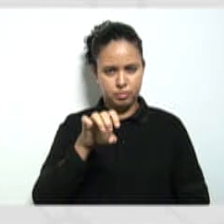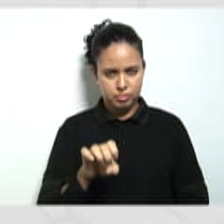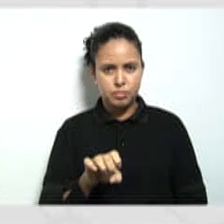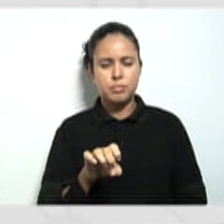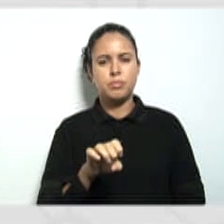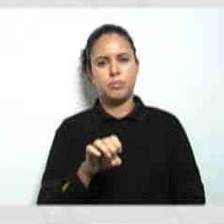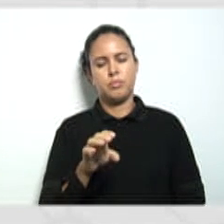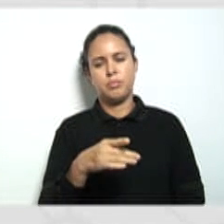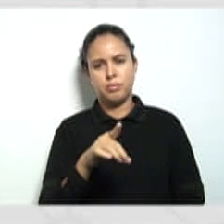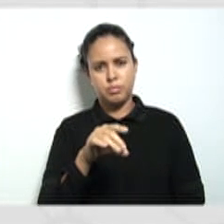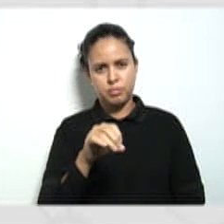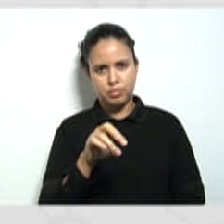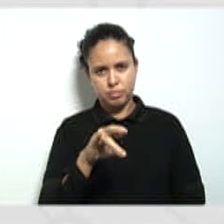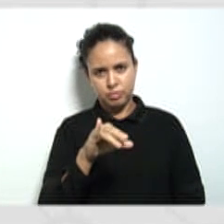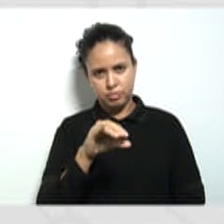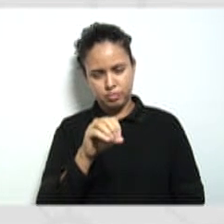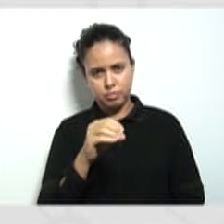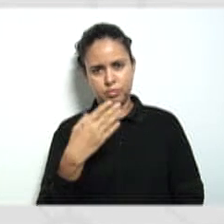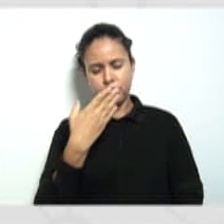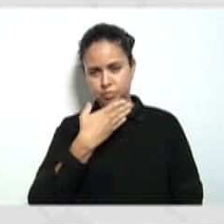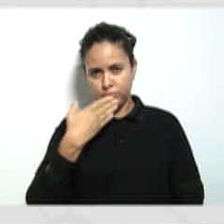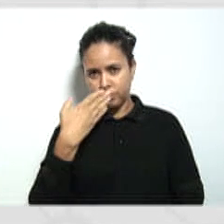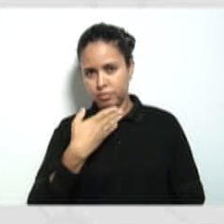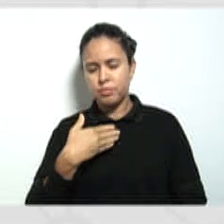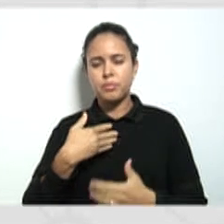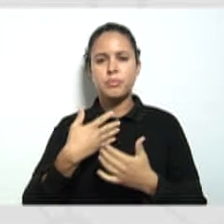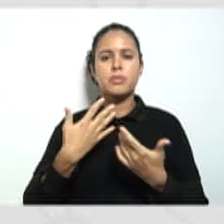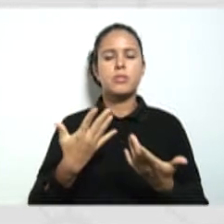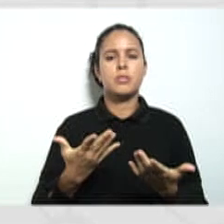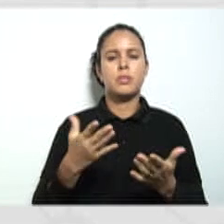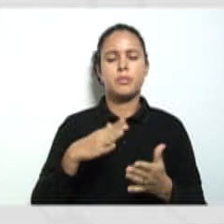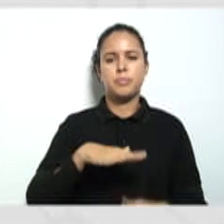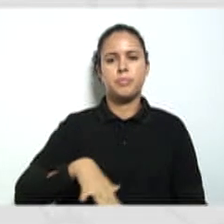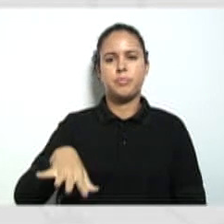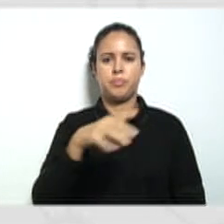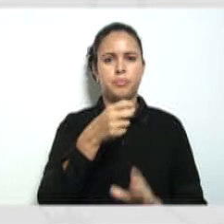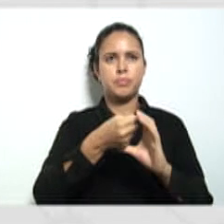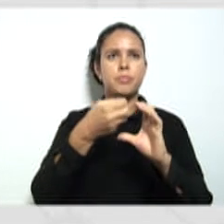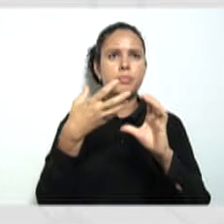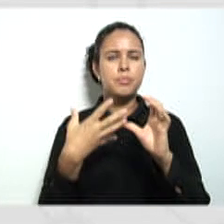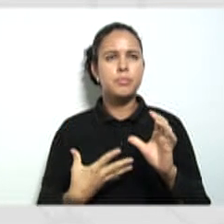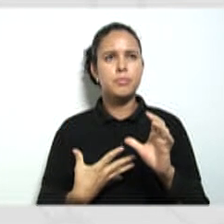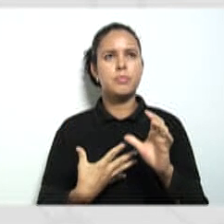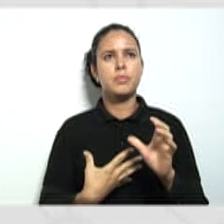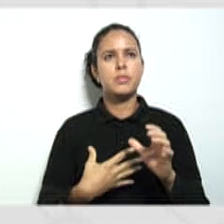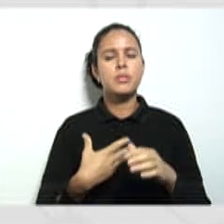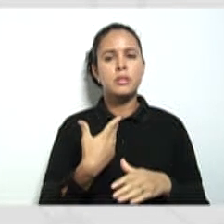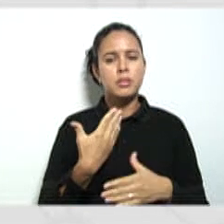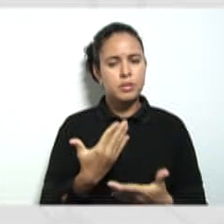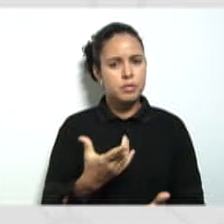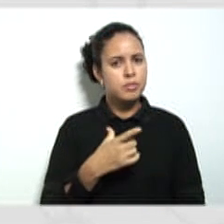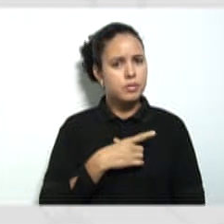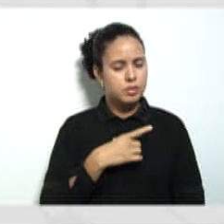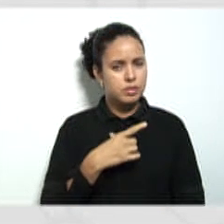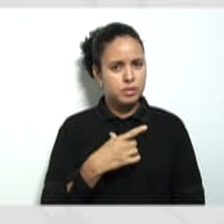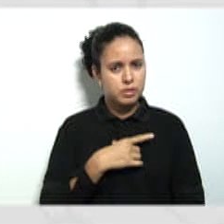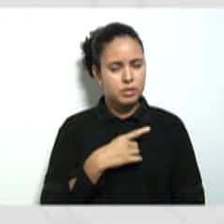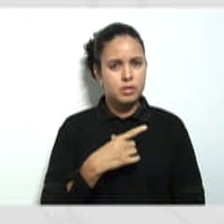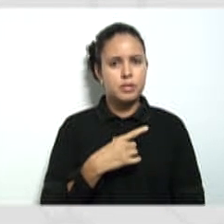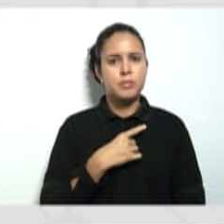saber qual é o ramo que está falando dessas características. Essa questão a professora Denise entregou para vocês,